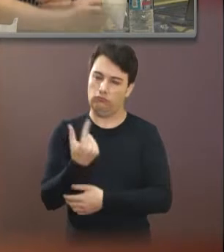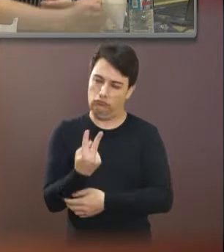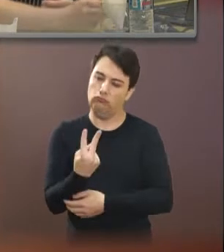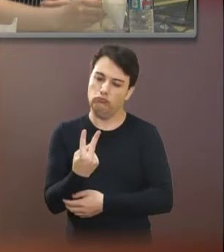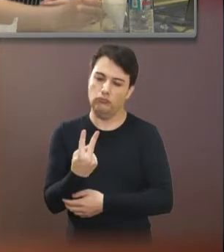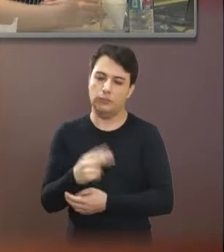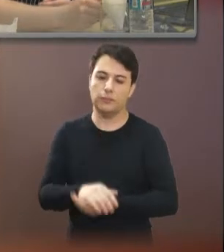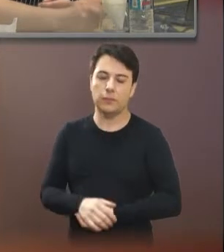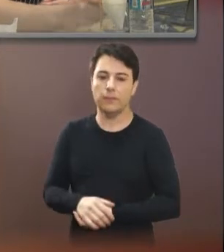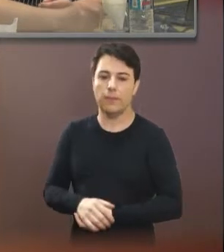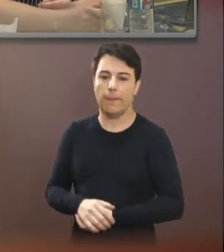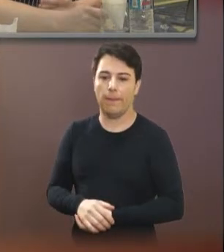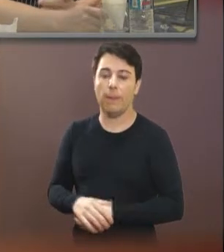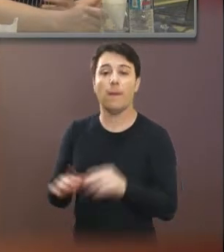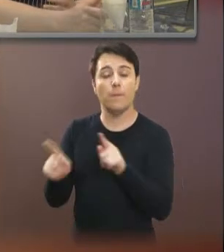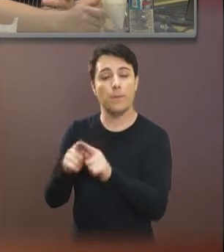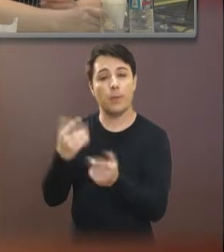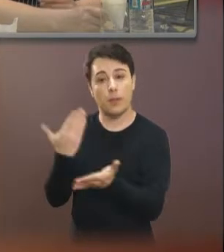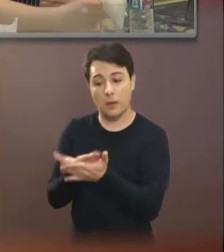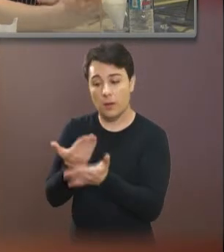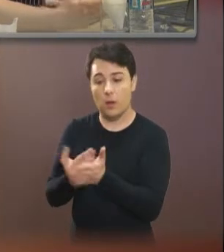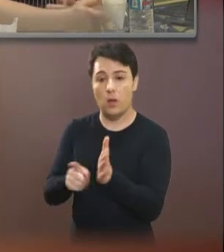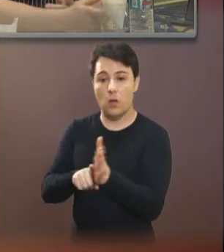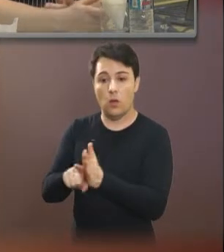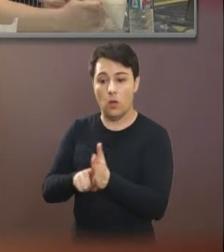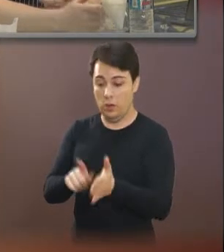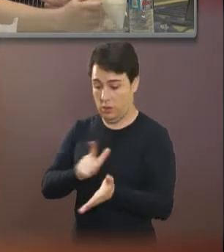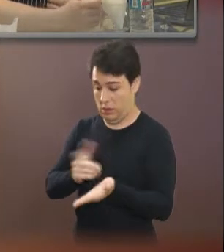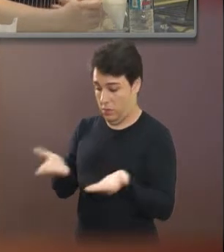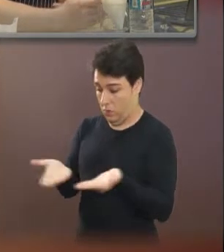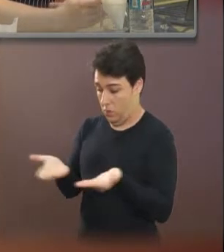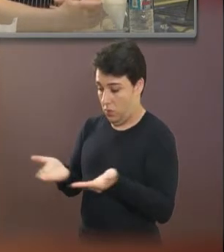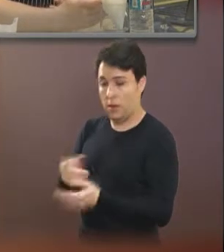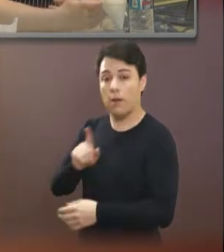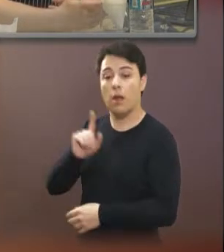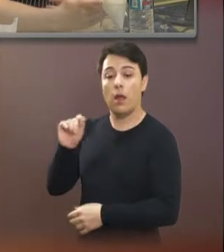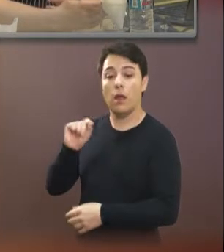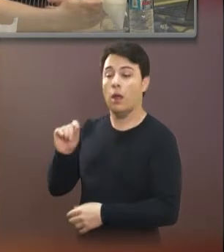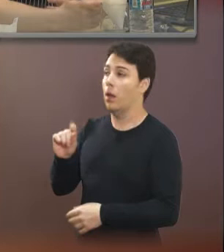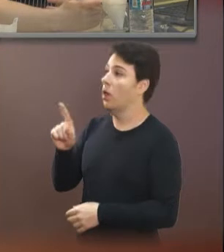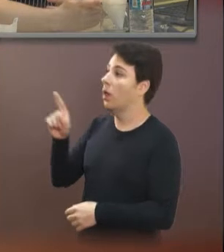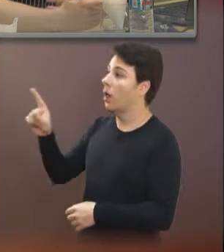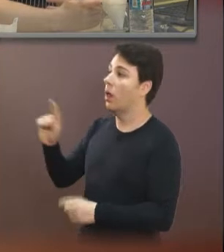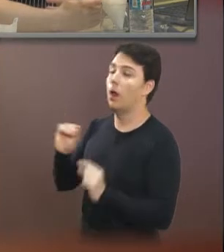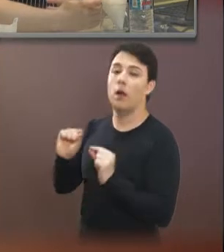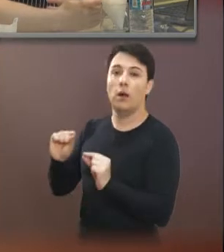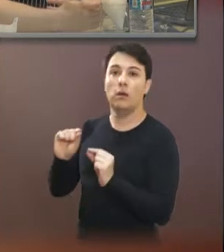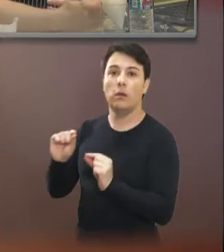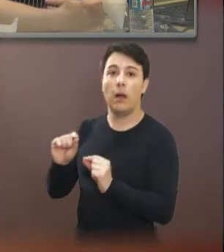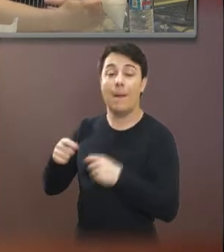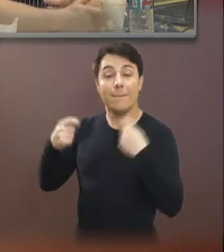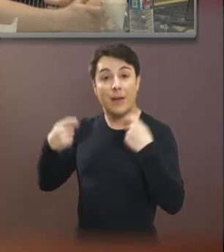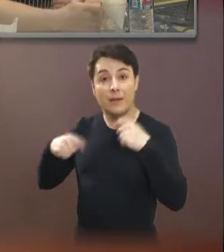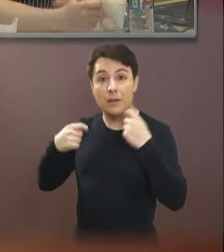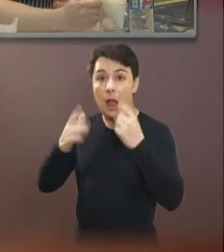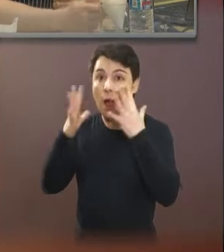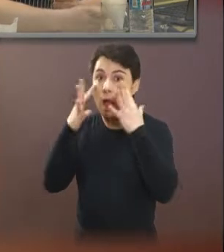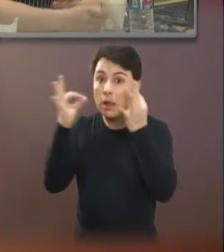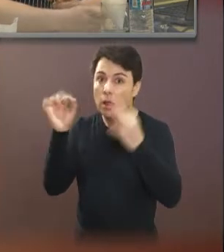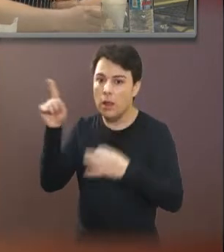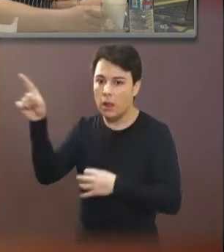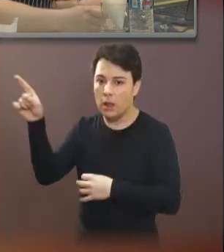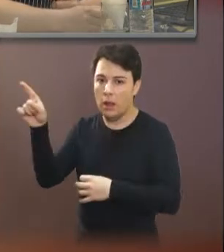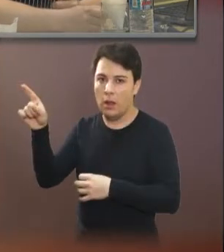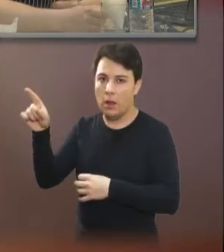Outro estudo que a gente tem disponível hoje no município que aponta uma necessidade de a gente olhar com mais rigor para a região